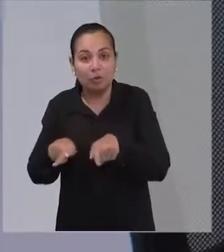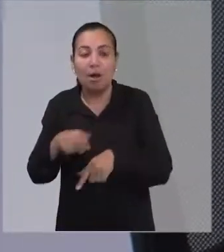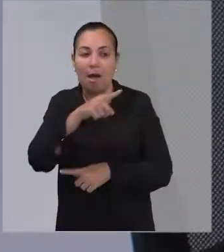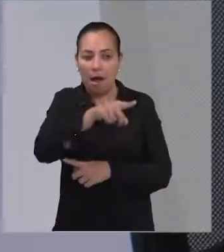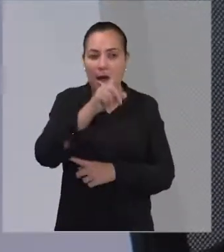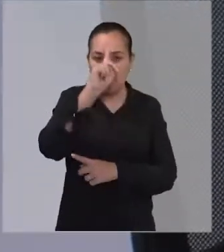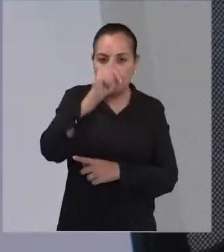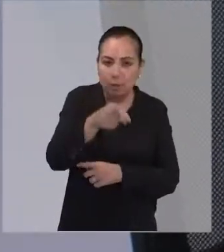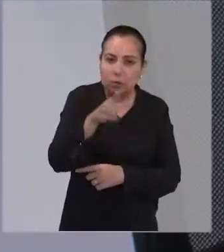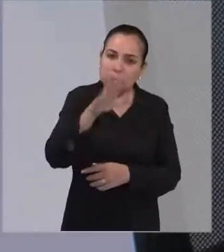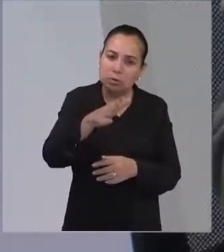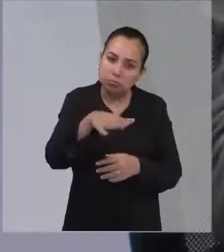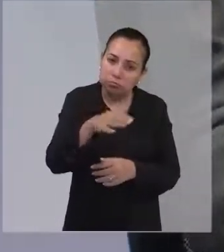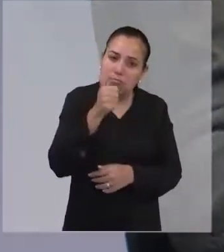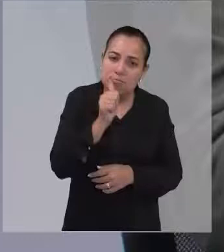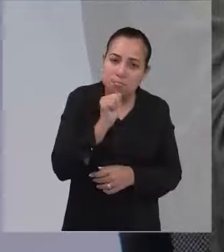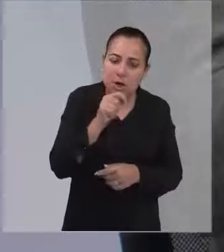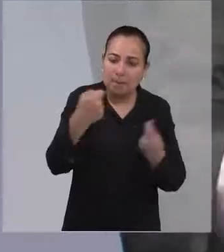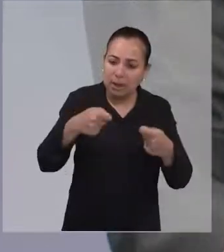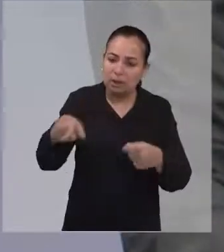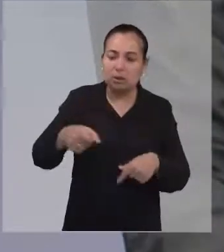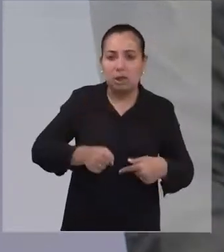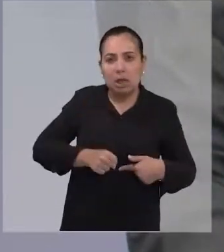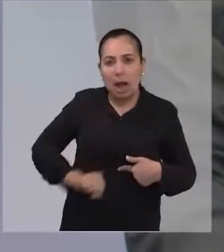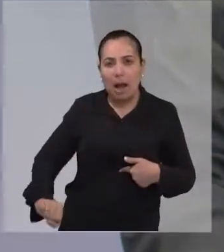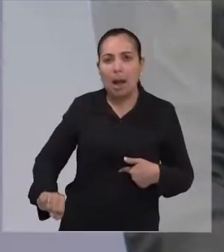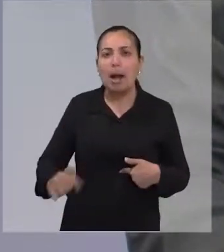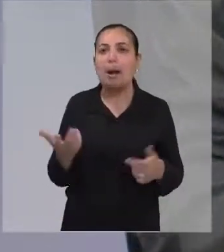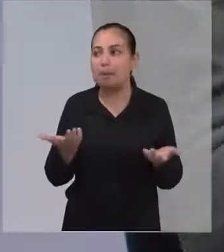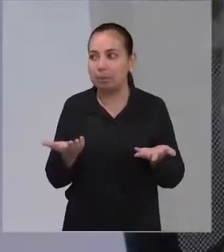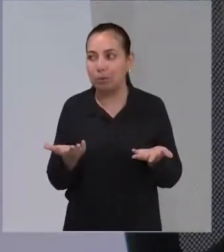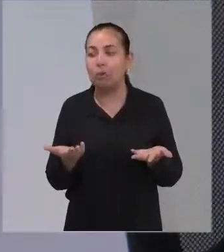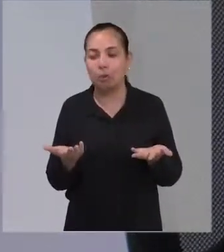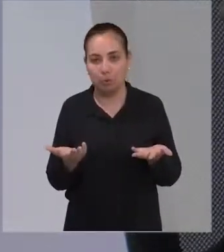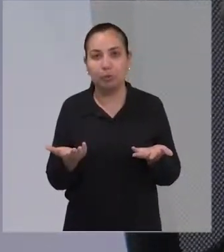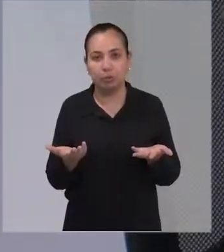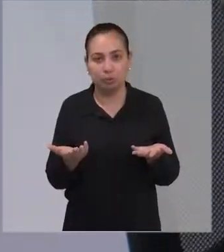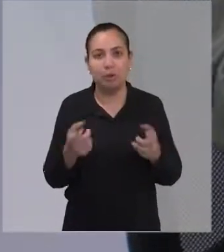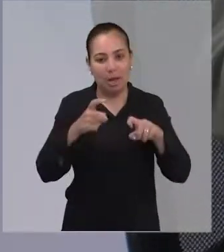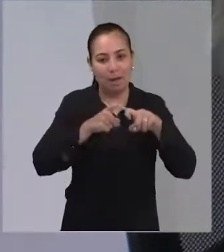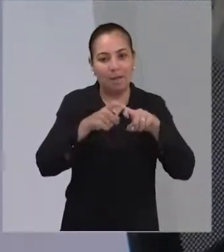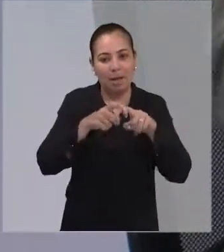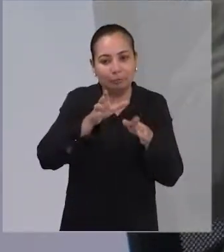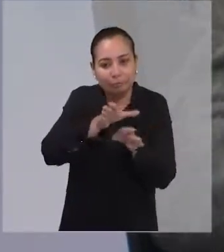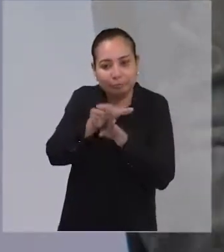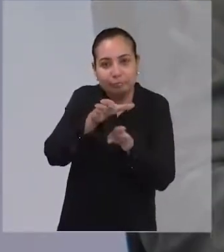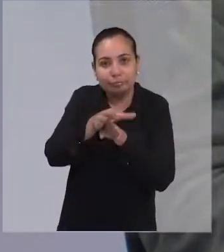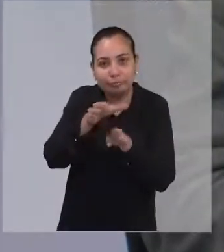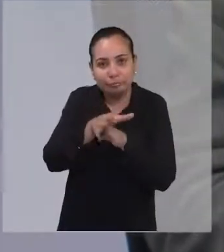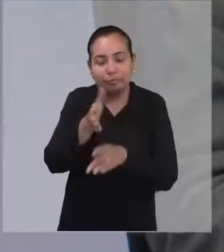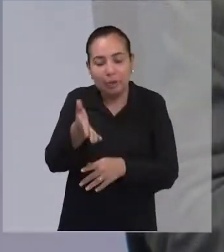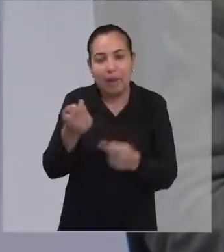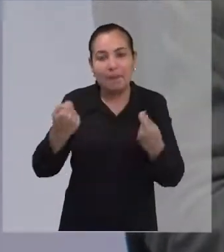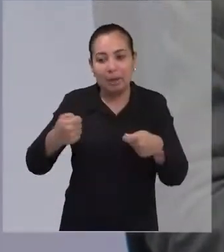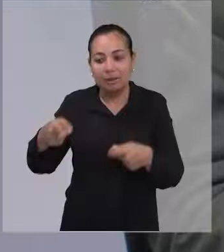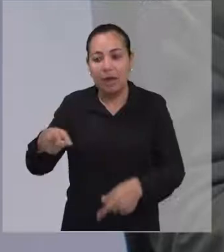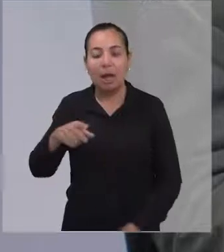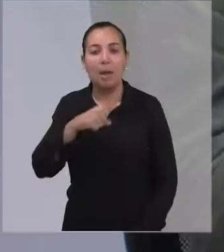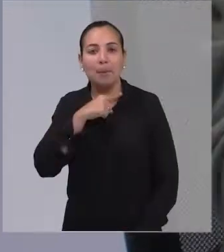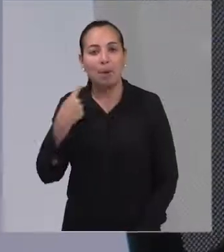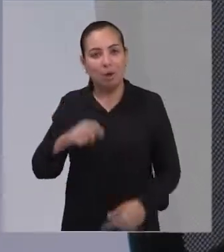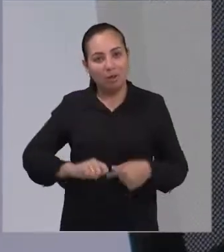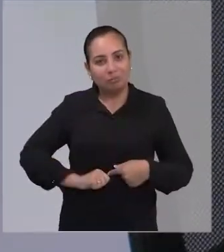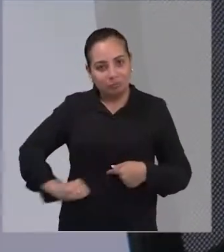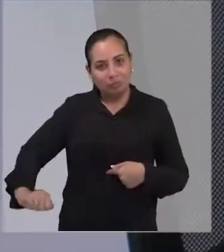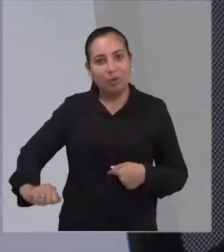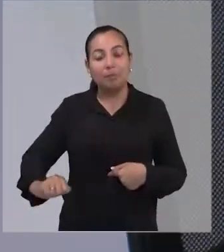praticou o aborto, né, dado as circunstâncias. Era né, certo cientificamente a morte das crianças, e